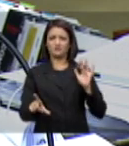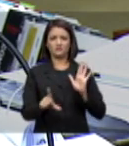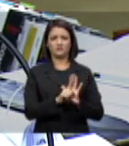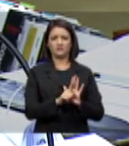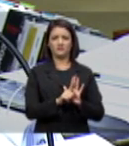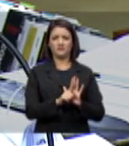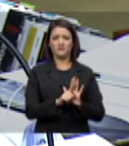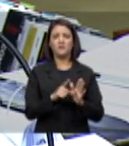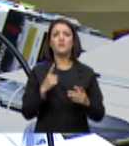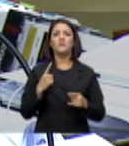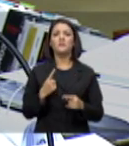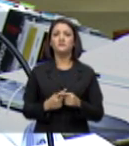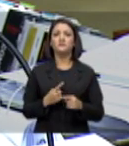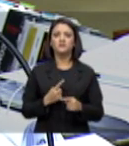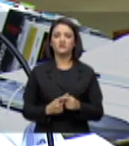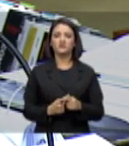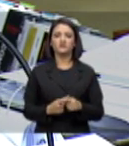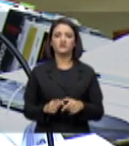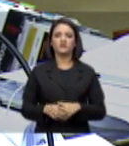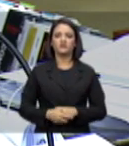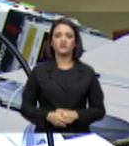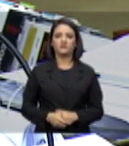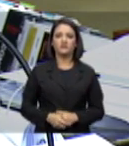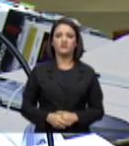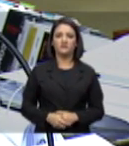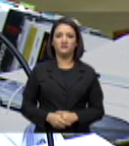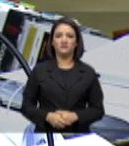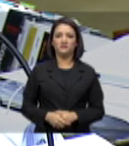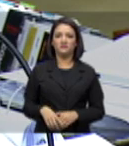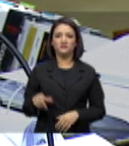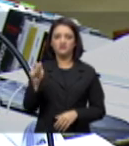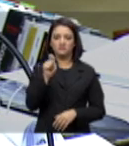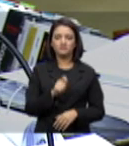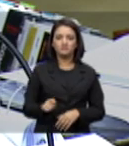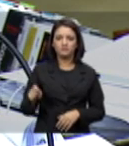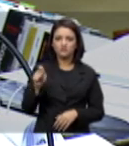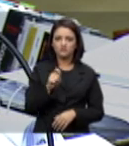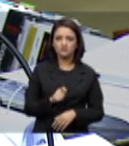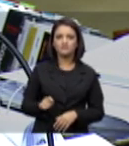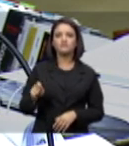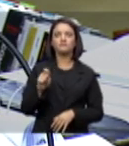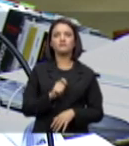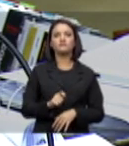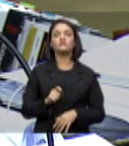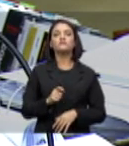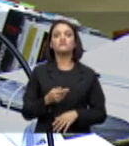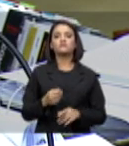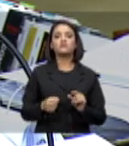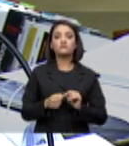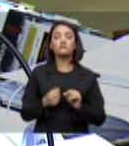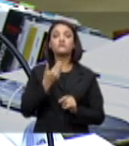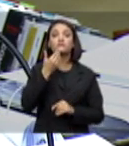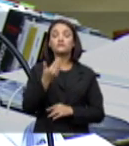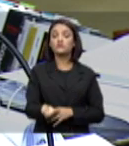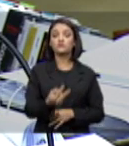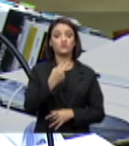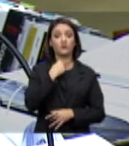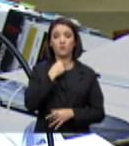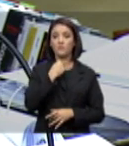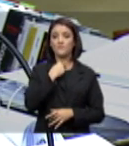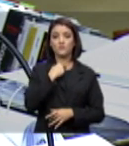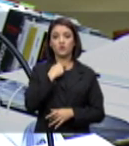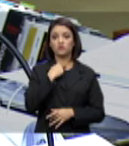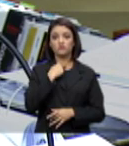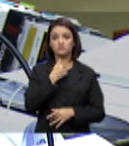é porque a associação instituto que fez é o pedido não tem legitimidade para